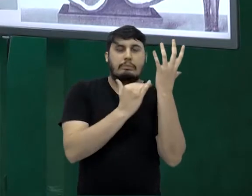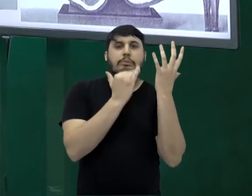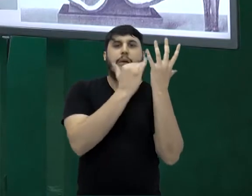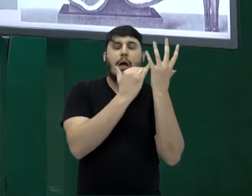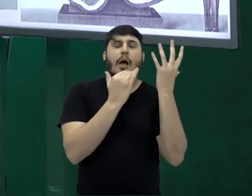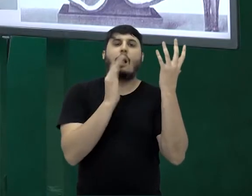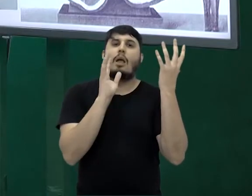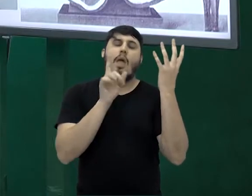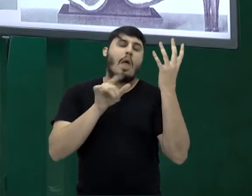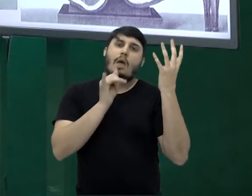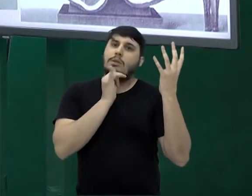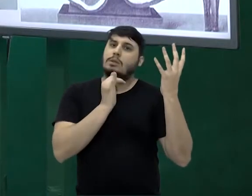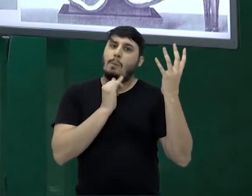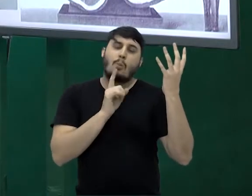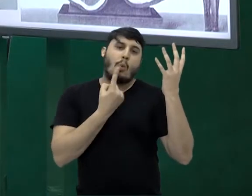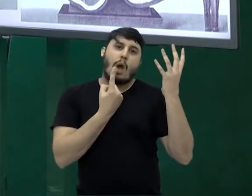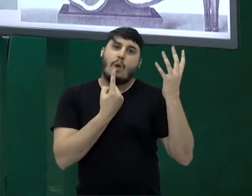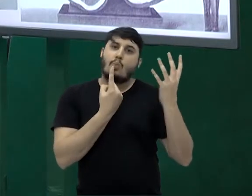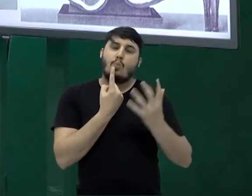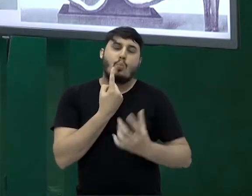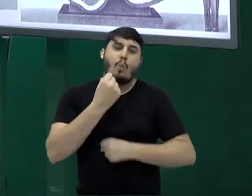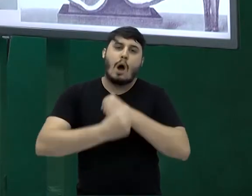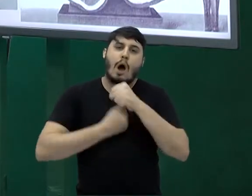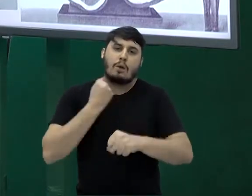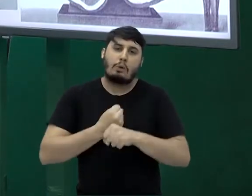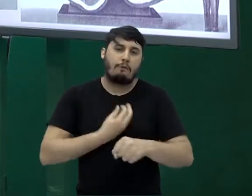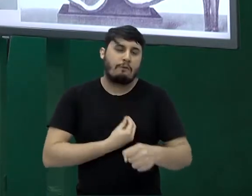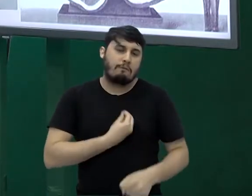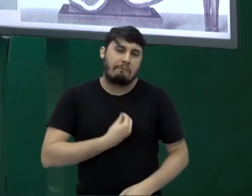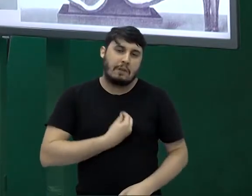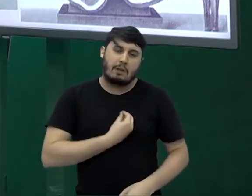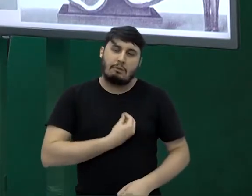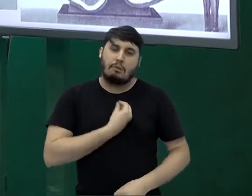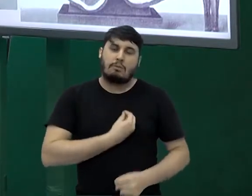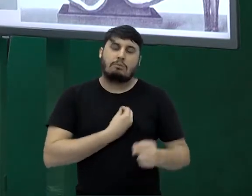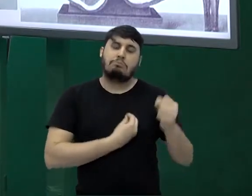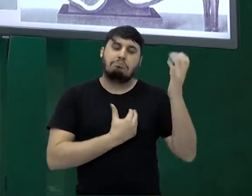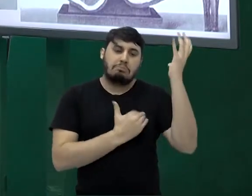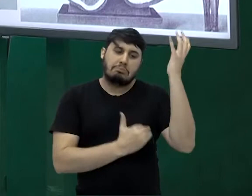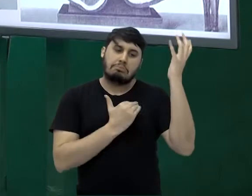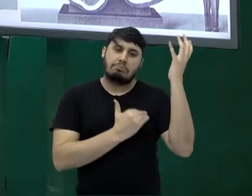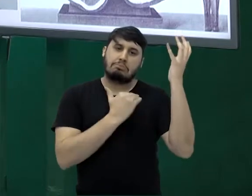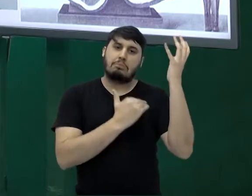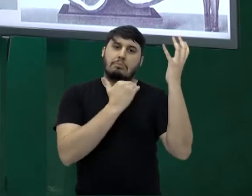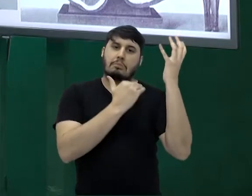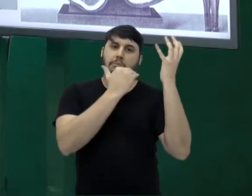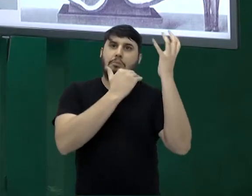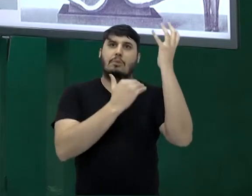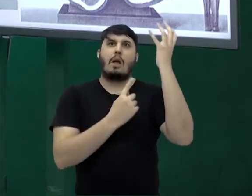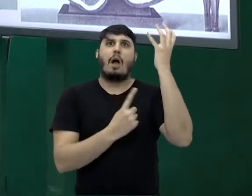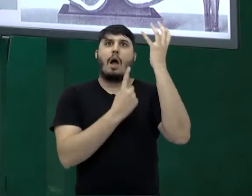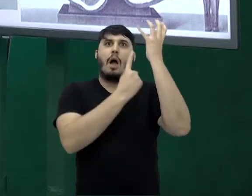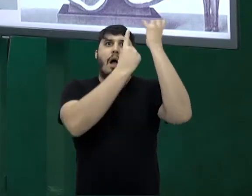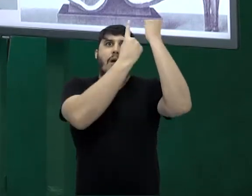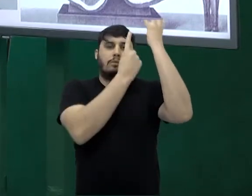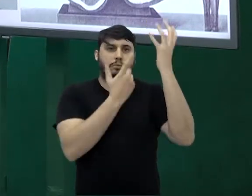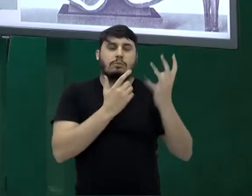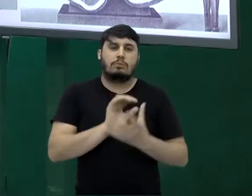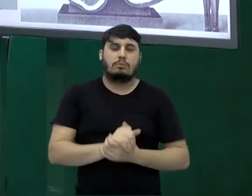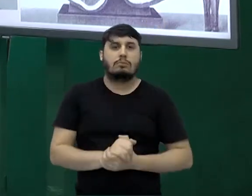de vida, tá? Porque é o período que você tem de crescimento secundário, né? Tipo, choveu,